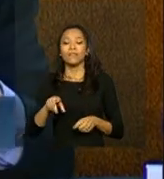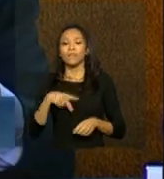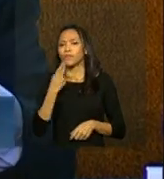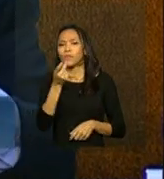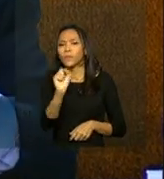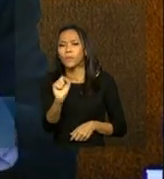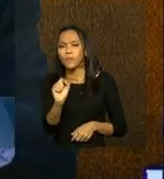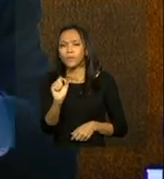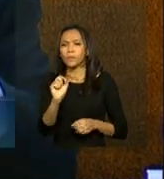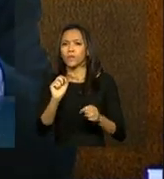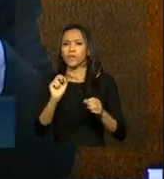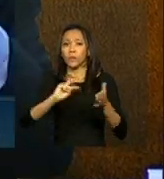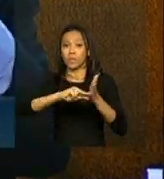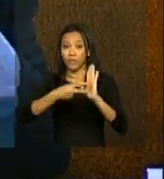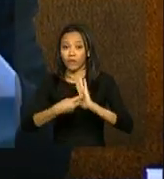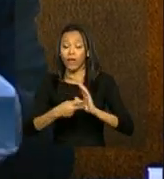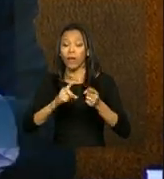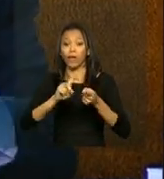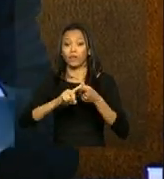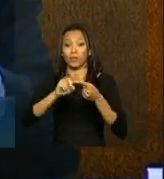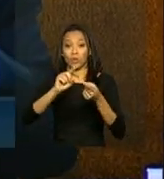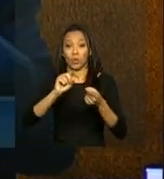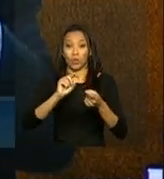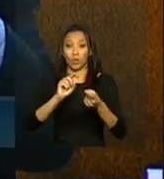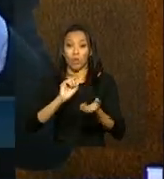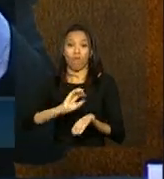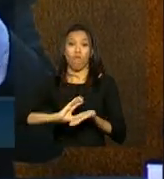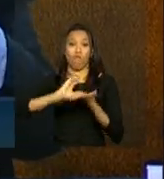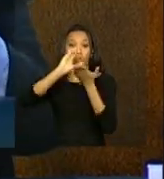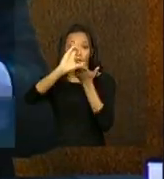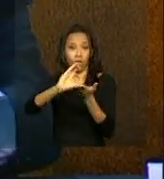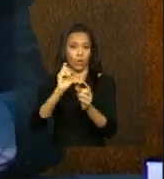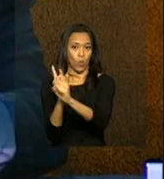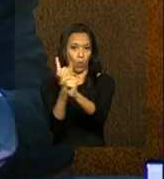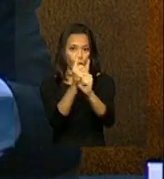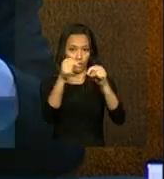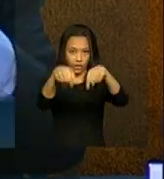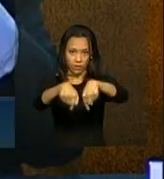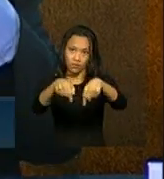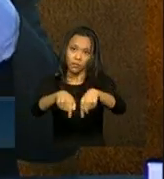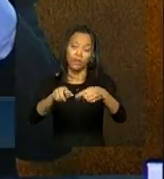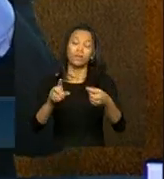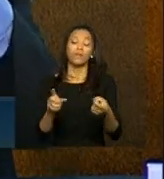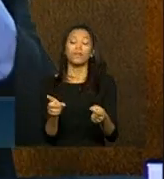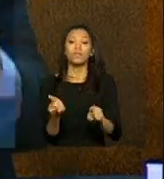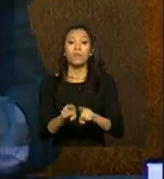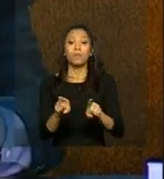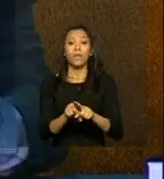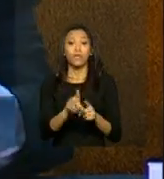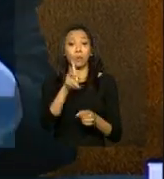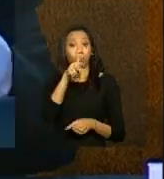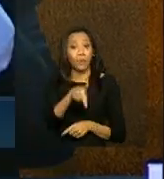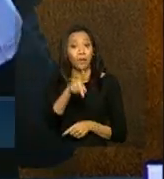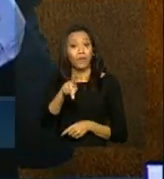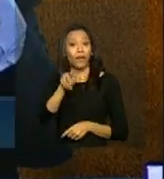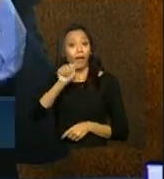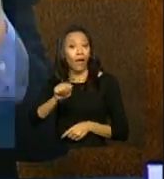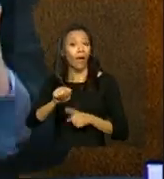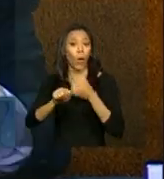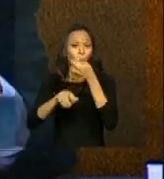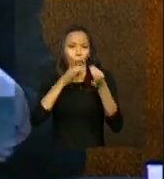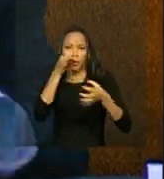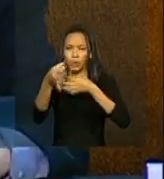significado do fórum interconselhos, eh da questão do PPA participativo,